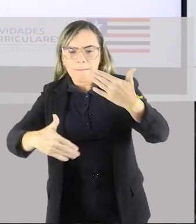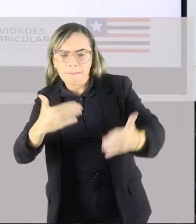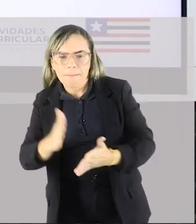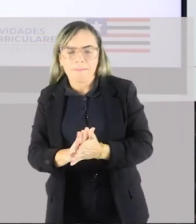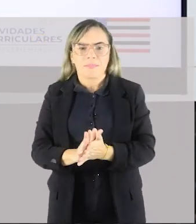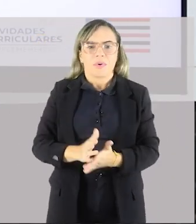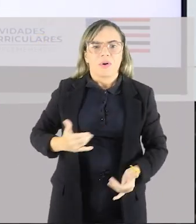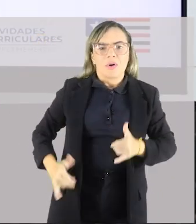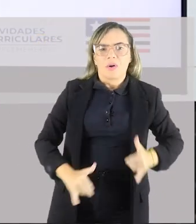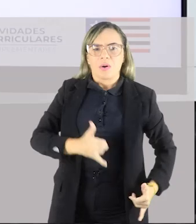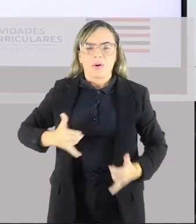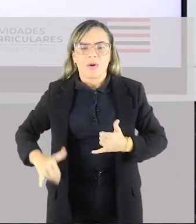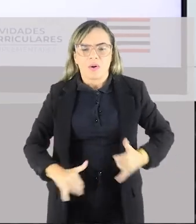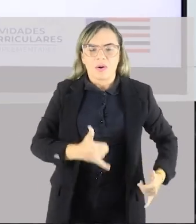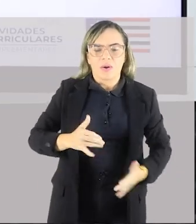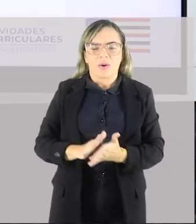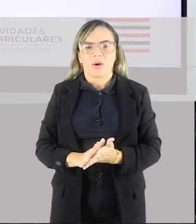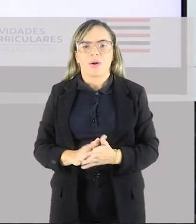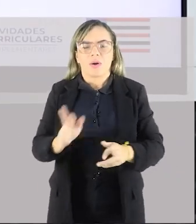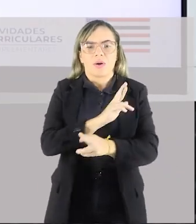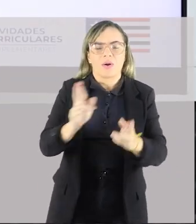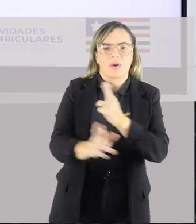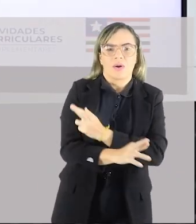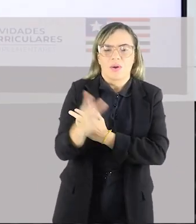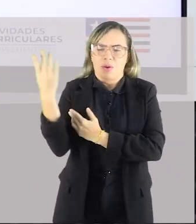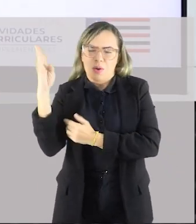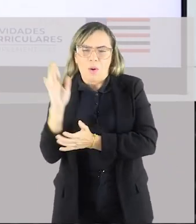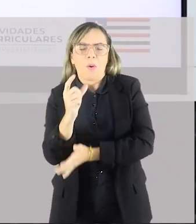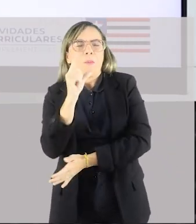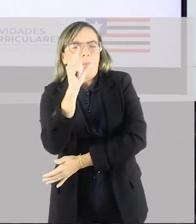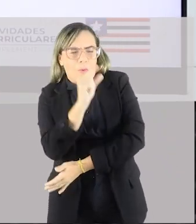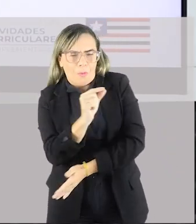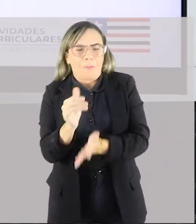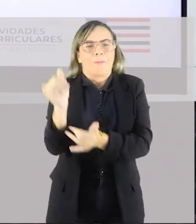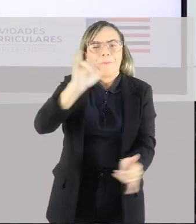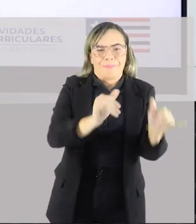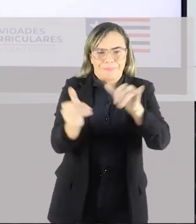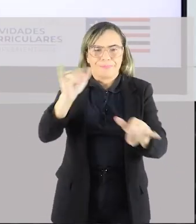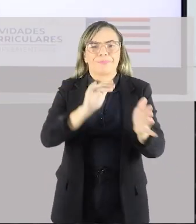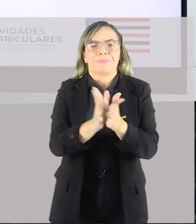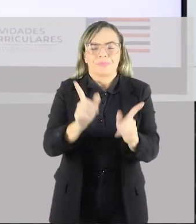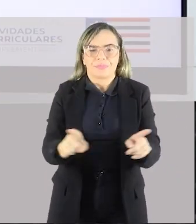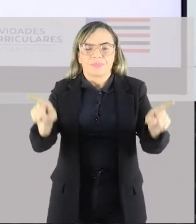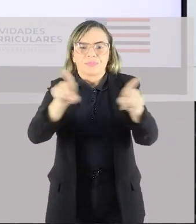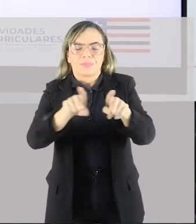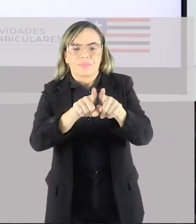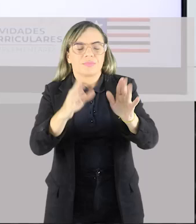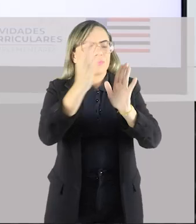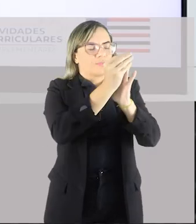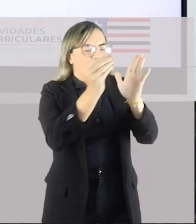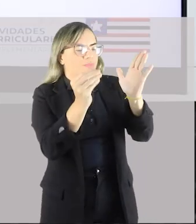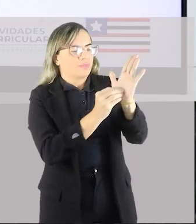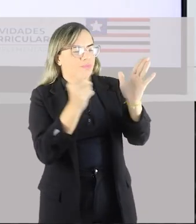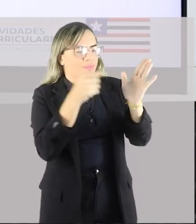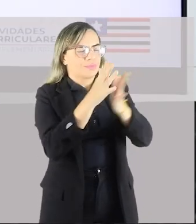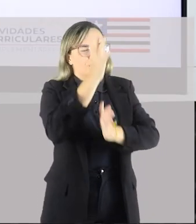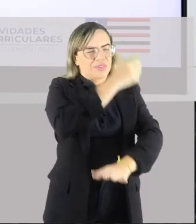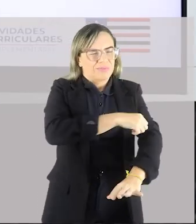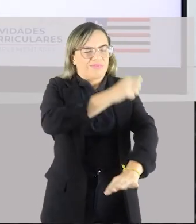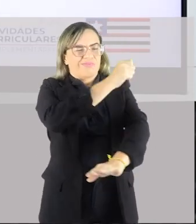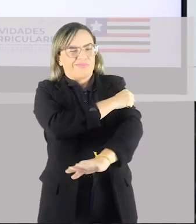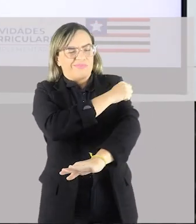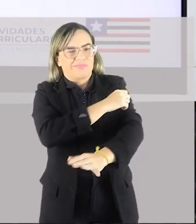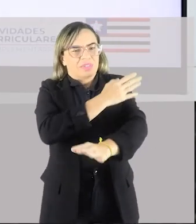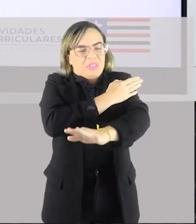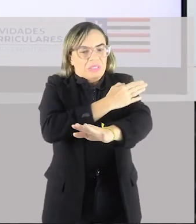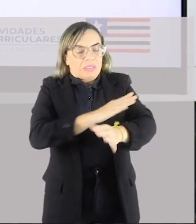metabólicos, processos que envolvem biologia, envolvem um pouquinho de química também, É um conteúdo ali que os alunos às vezes,